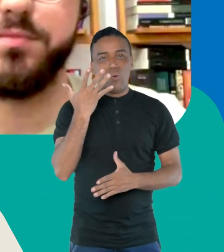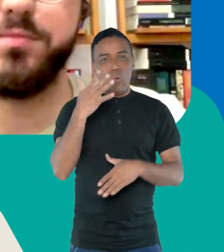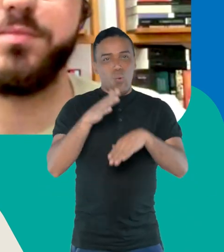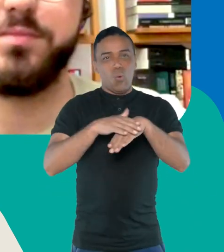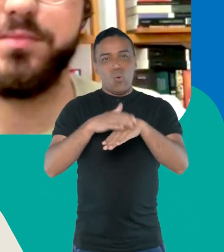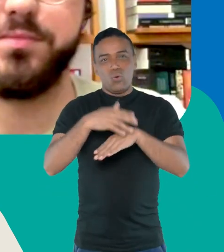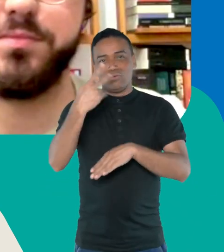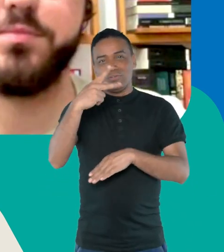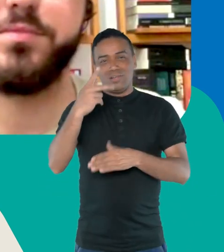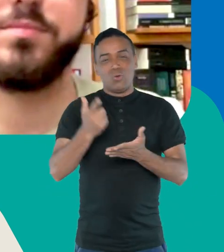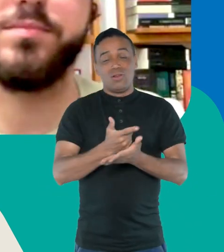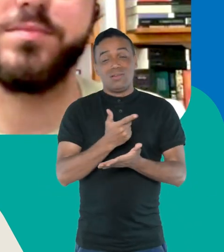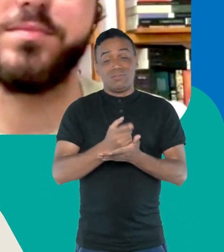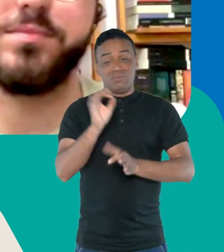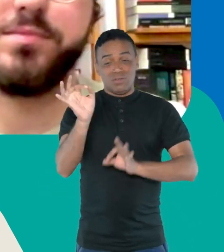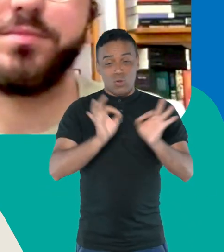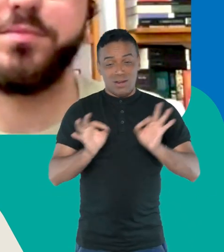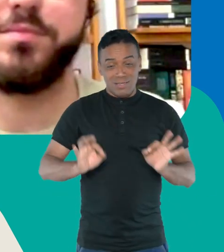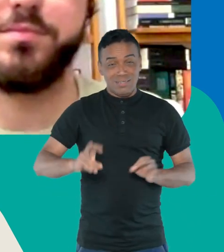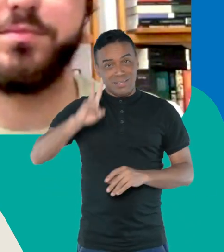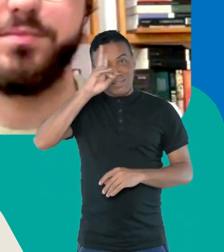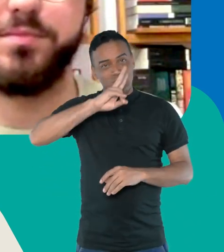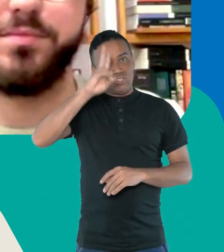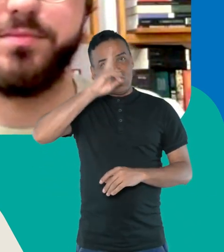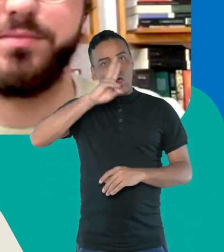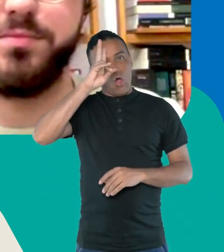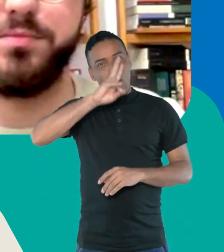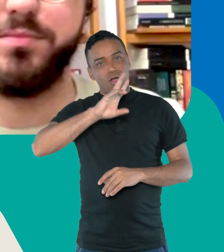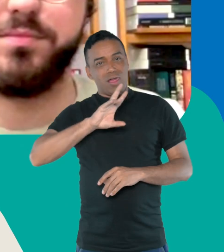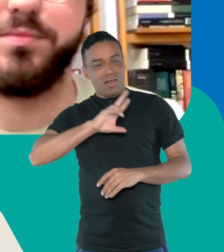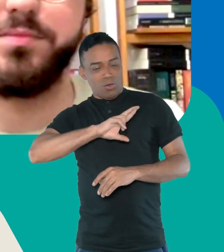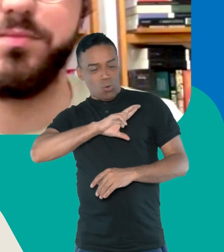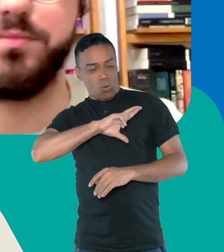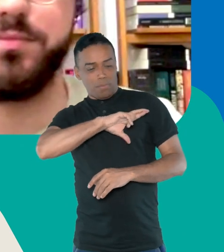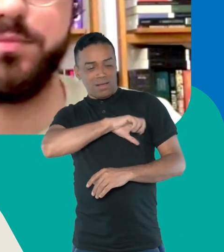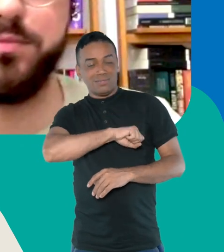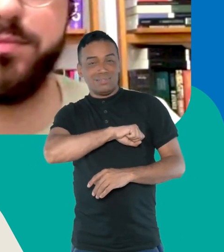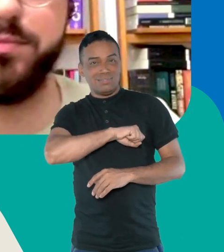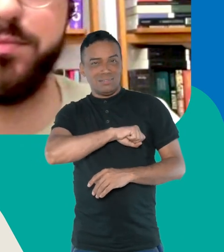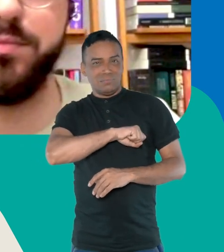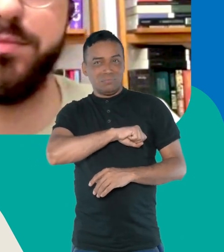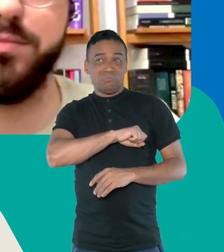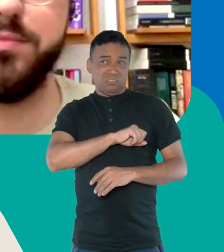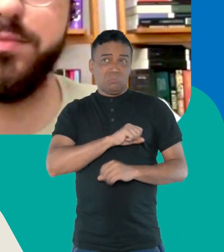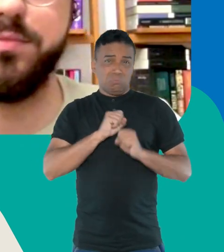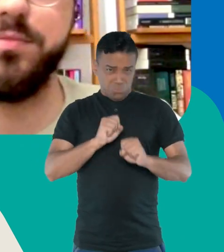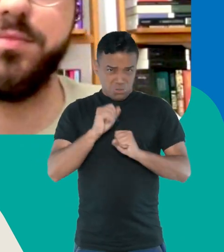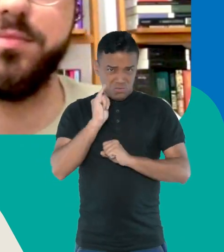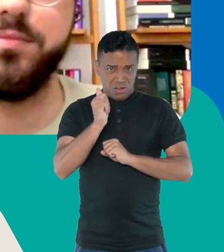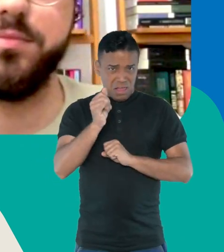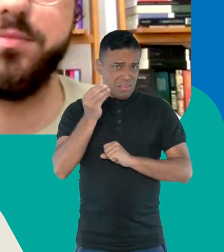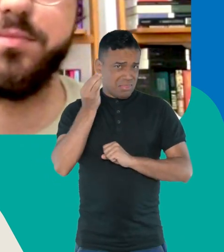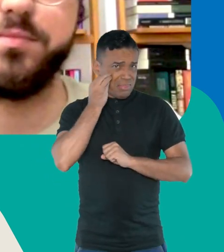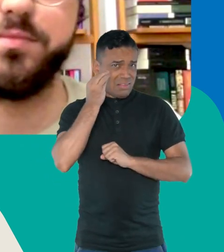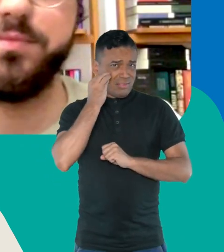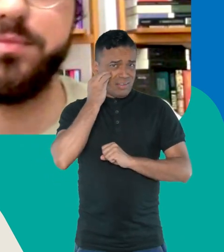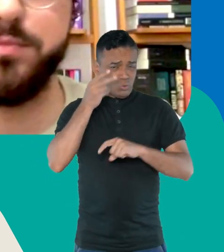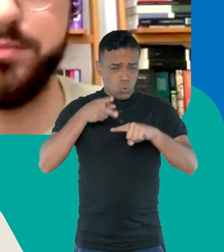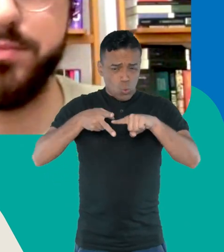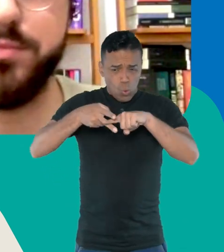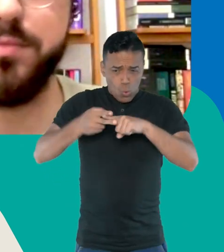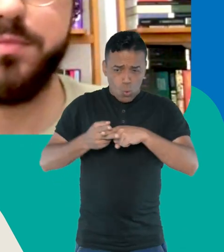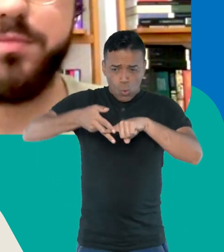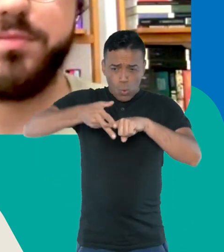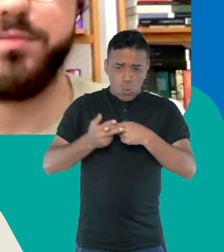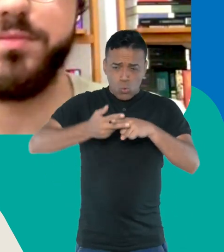você organiza um romance como esse, daria para dizer que é também tentando consertar um pouco